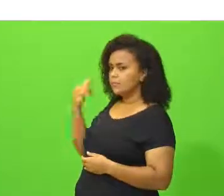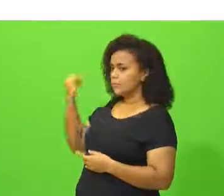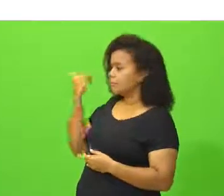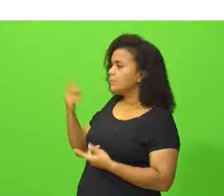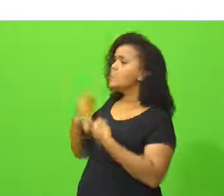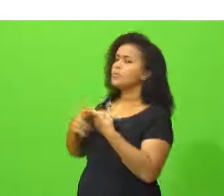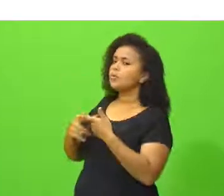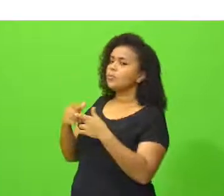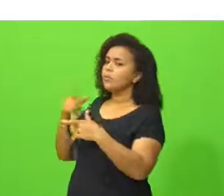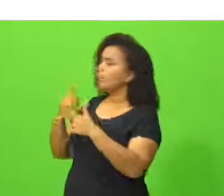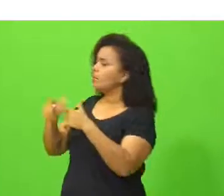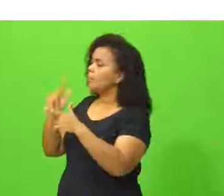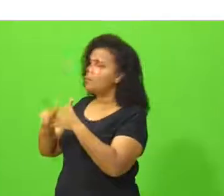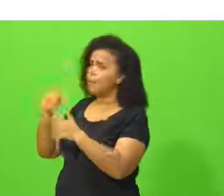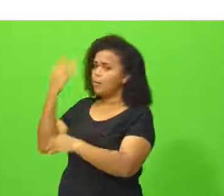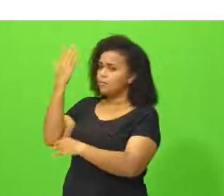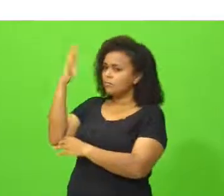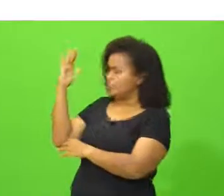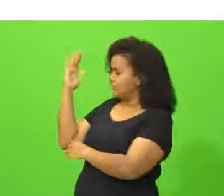degradado através